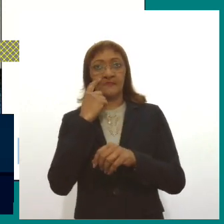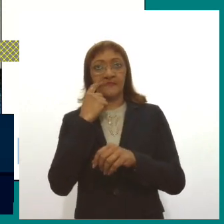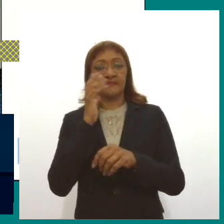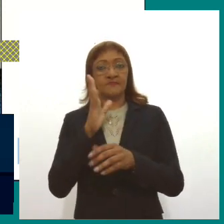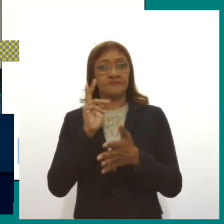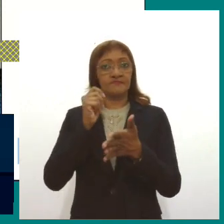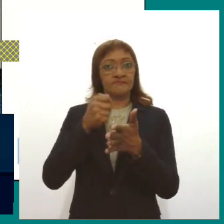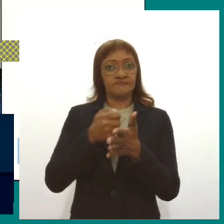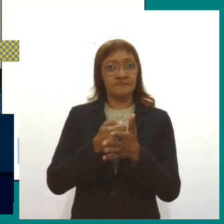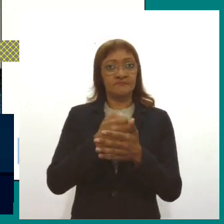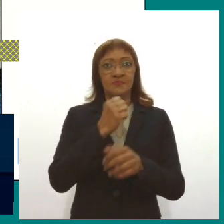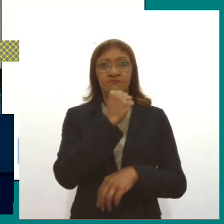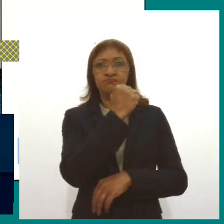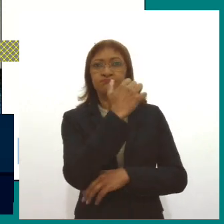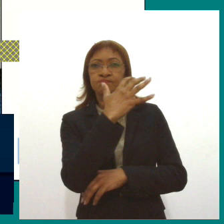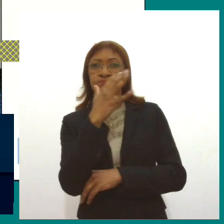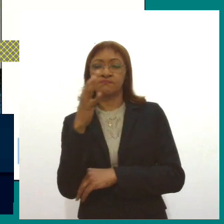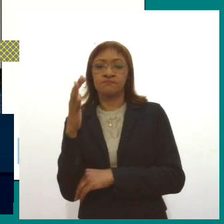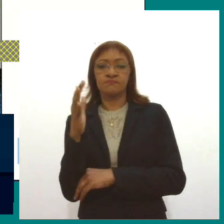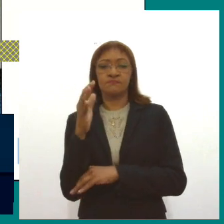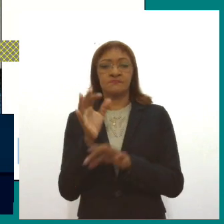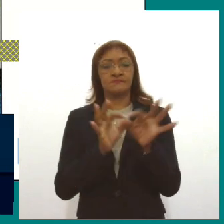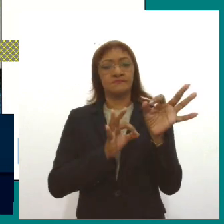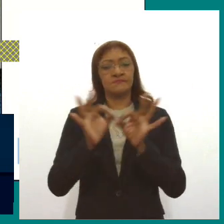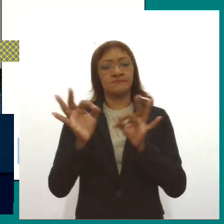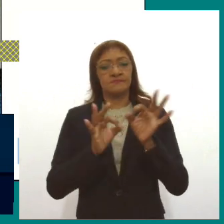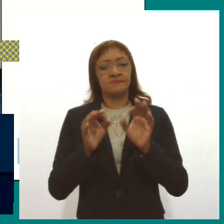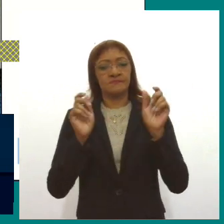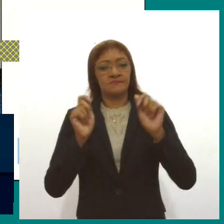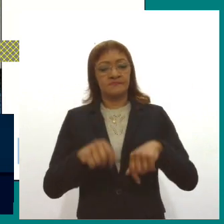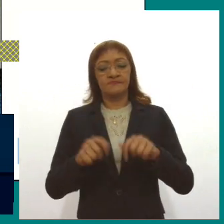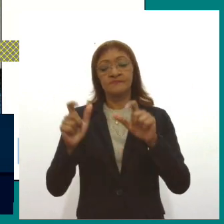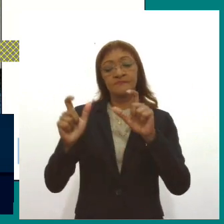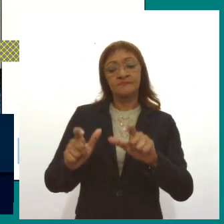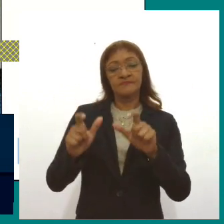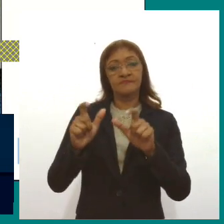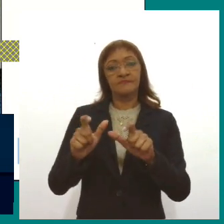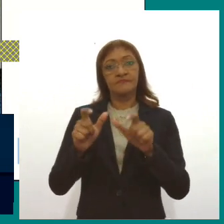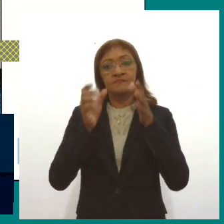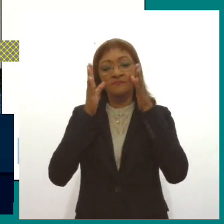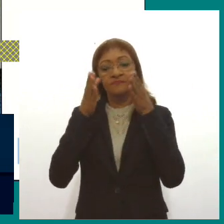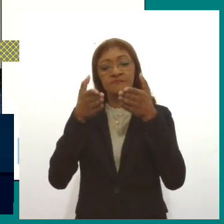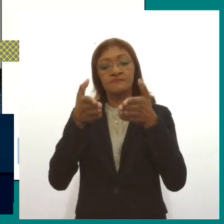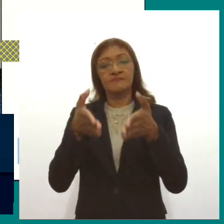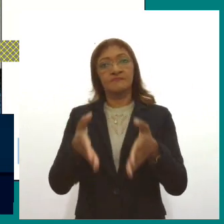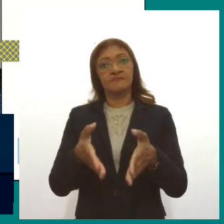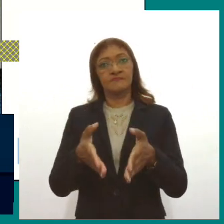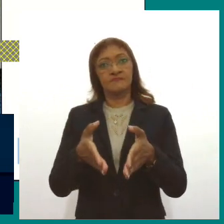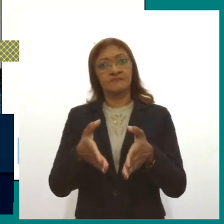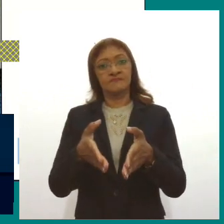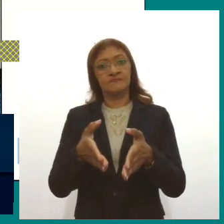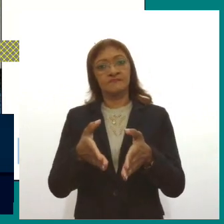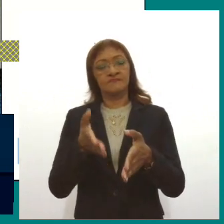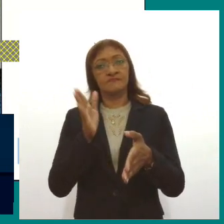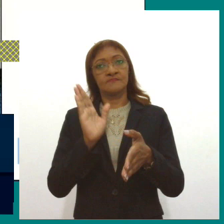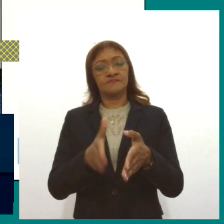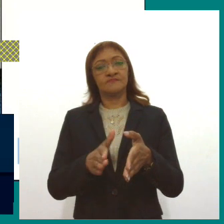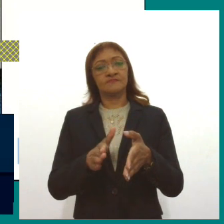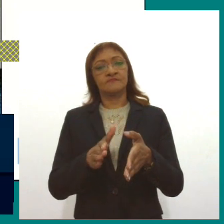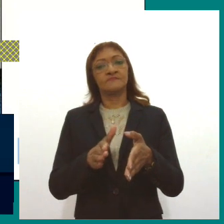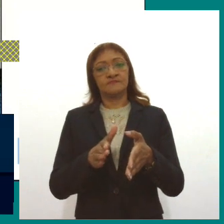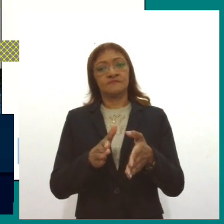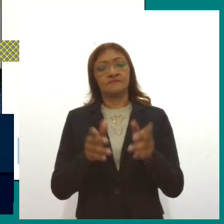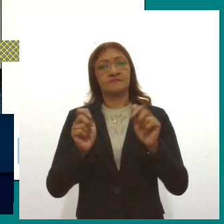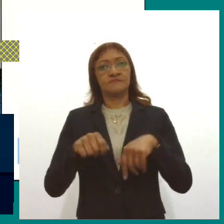serviços ambientais, implantar esse programa Produtor de Água, que é um programa voltado basicamente para a recuperação